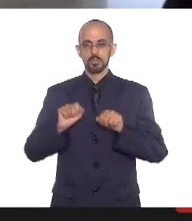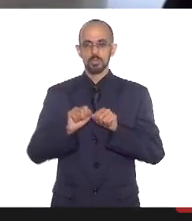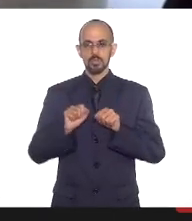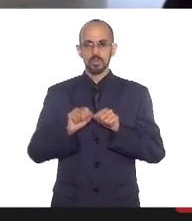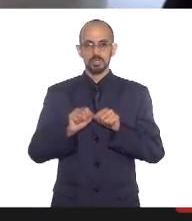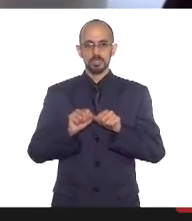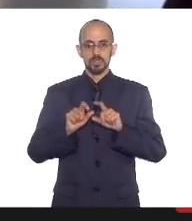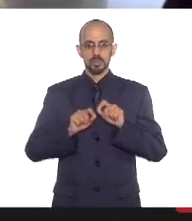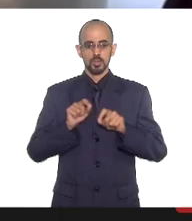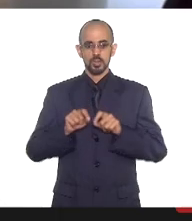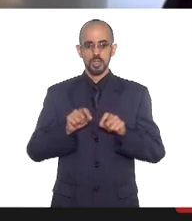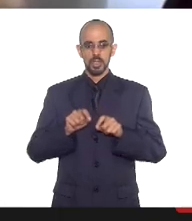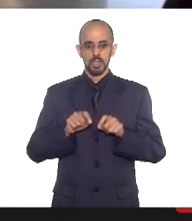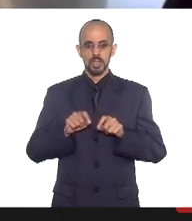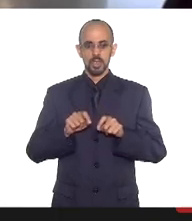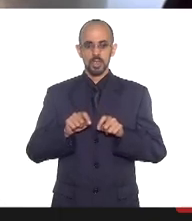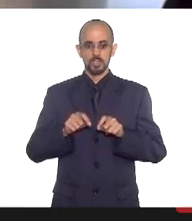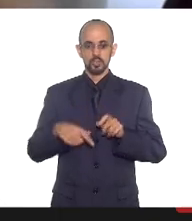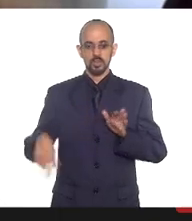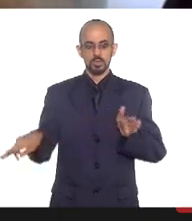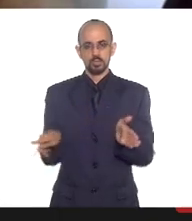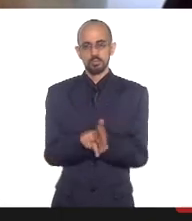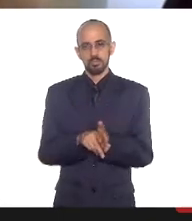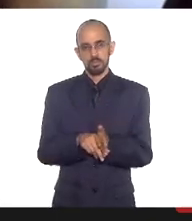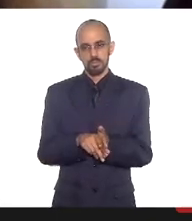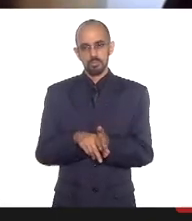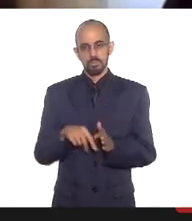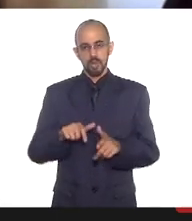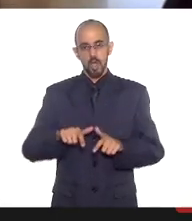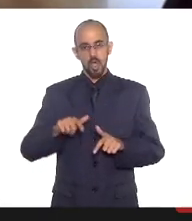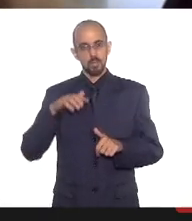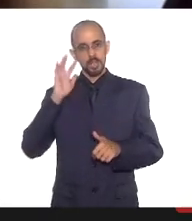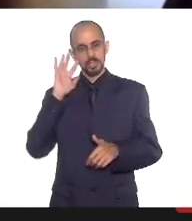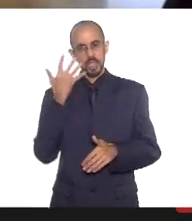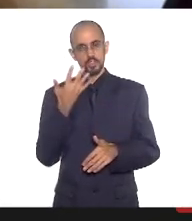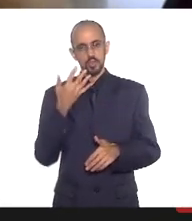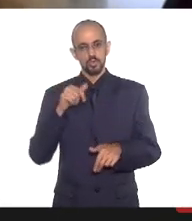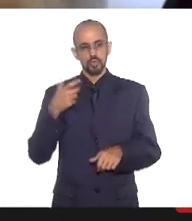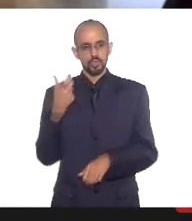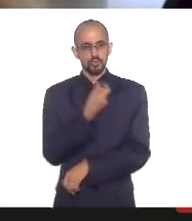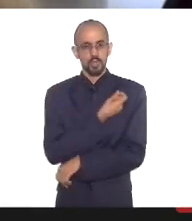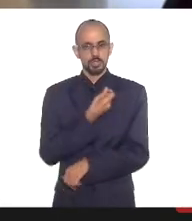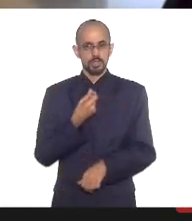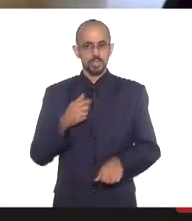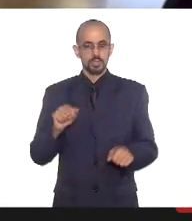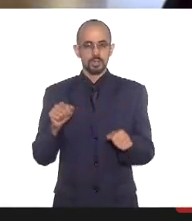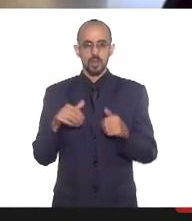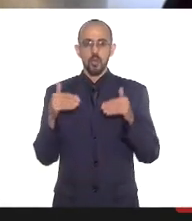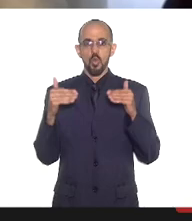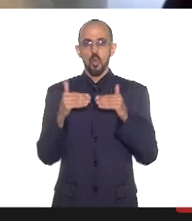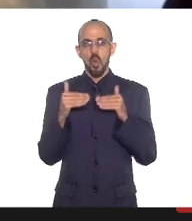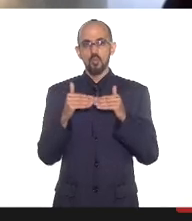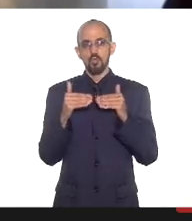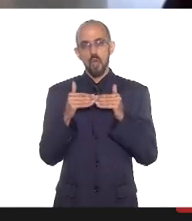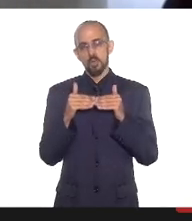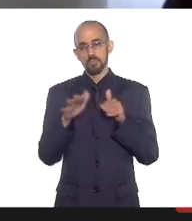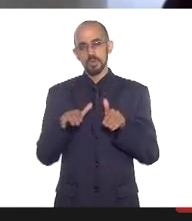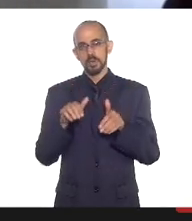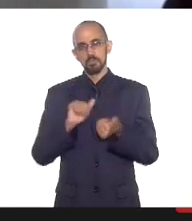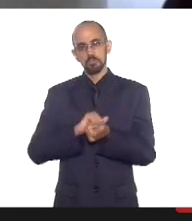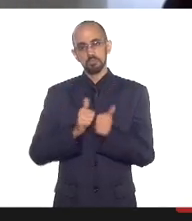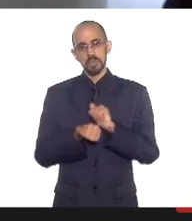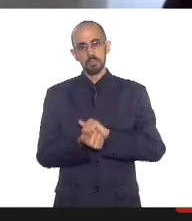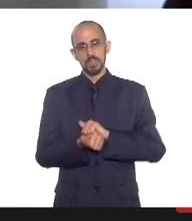ser a as suas definições ou resolução de vacinação consome ele achar melhor